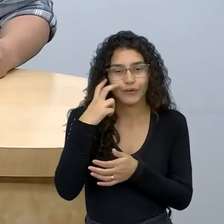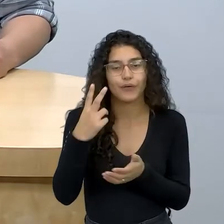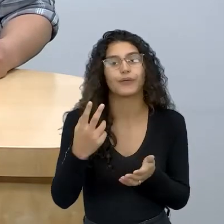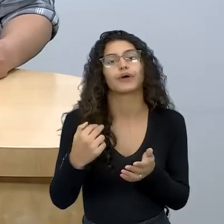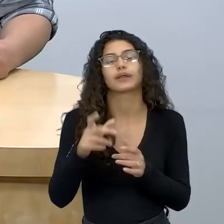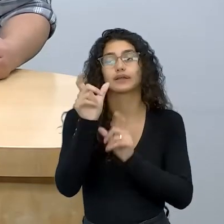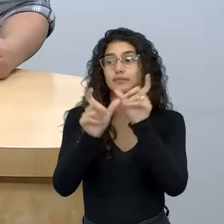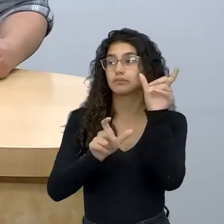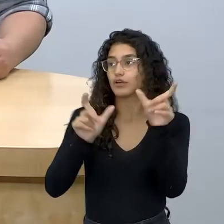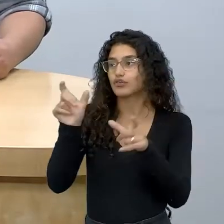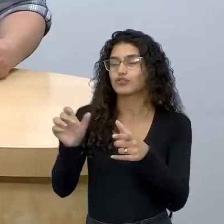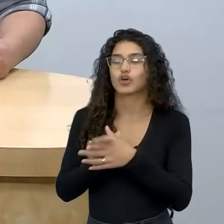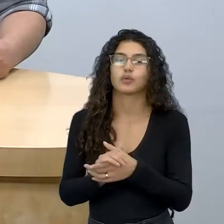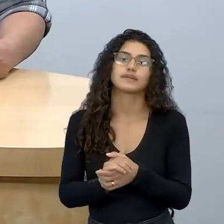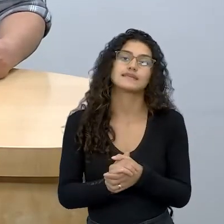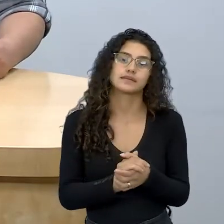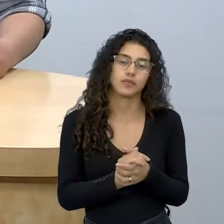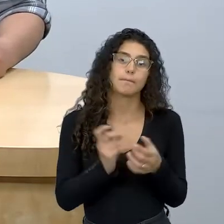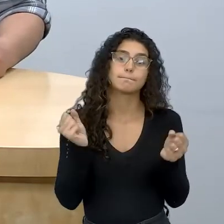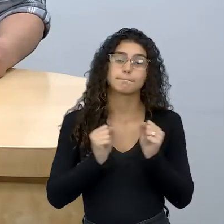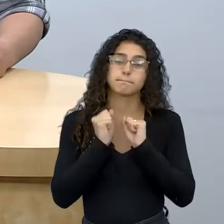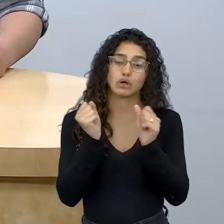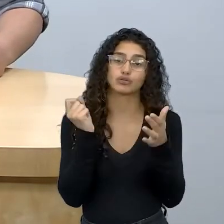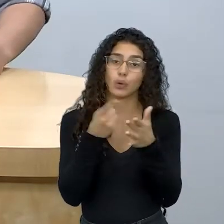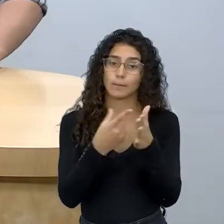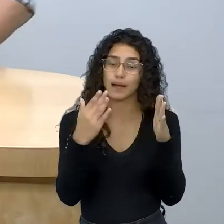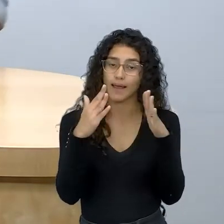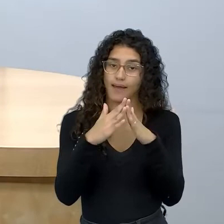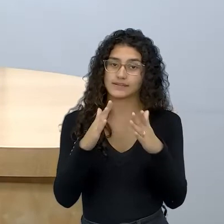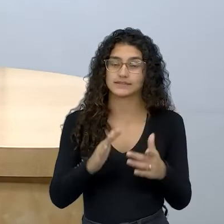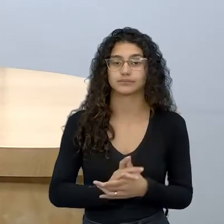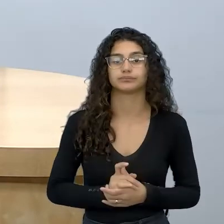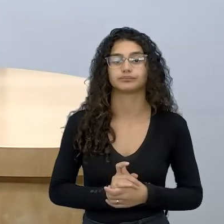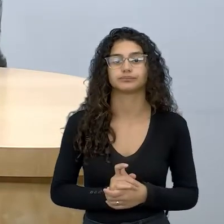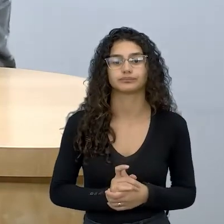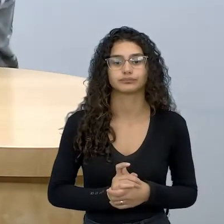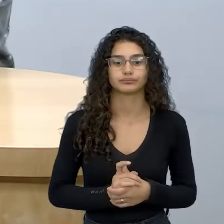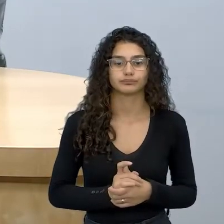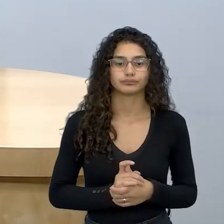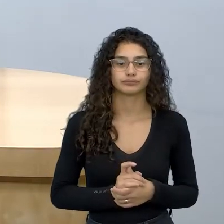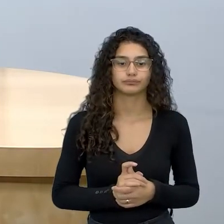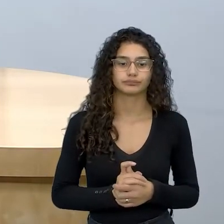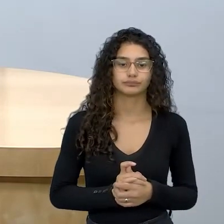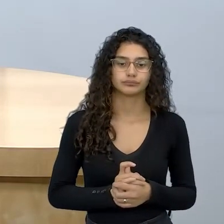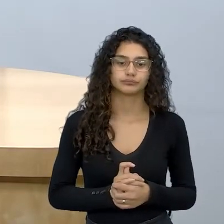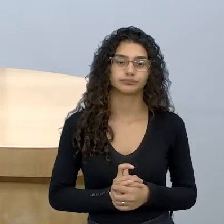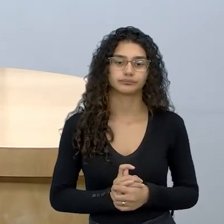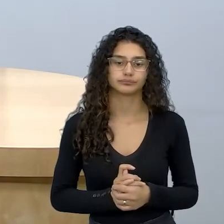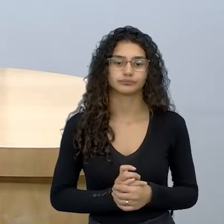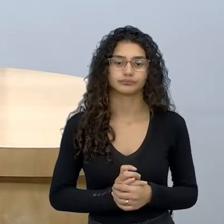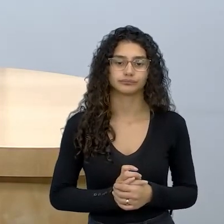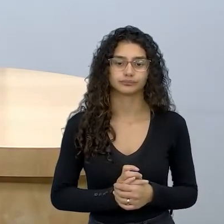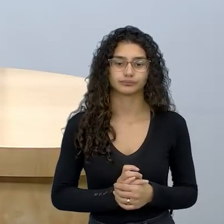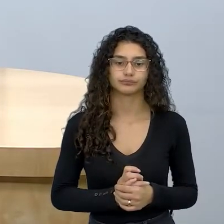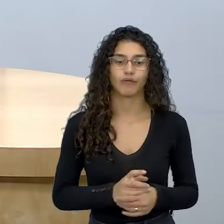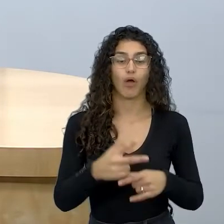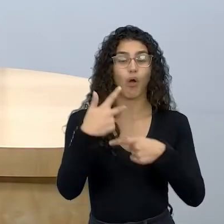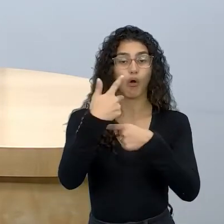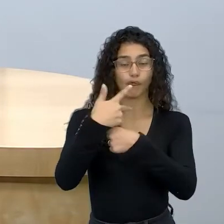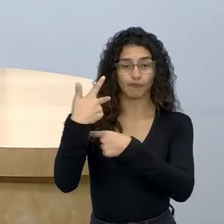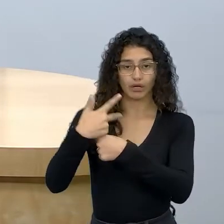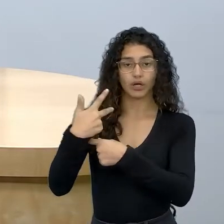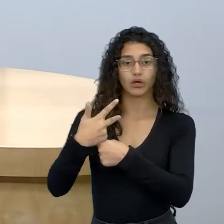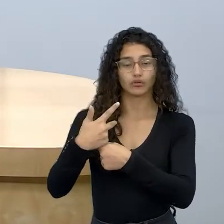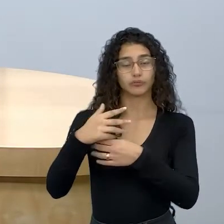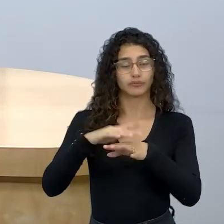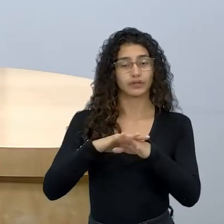dos prováveis investidores, tá bom? Então, um roteiro para fazer o vídeo,